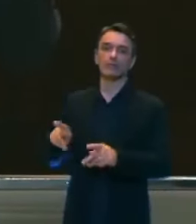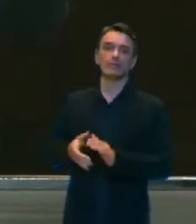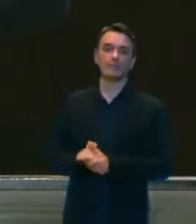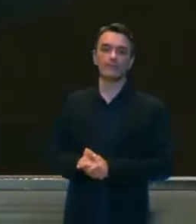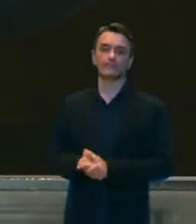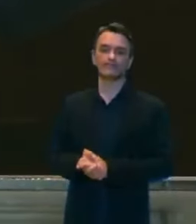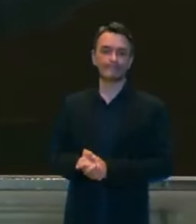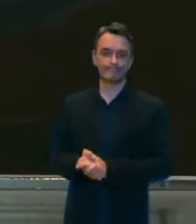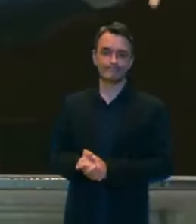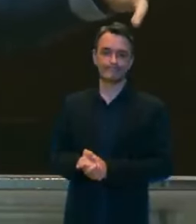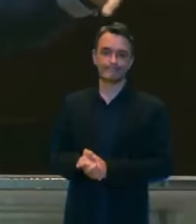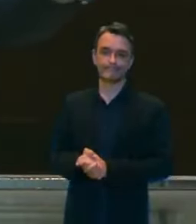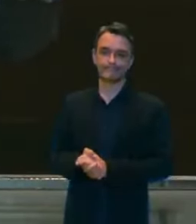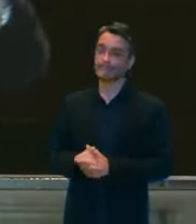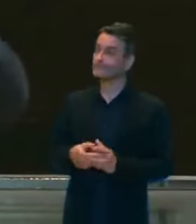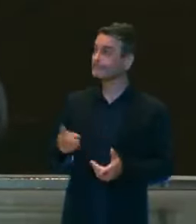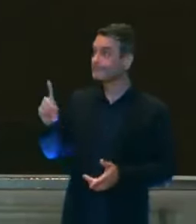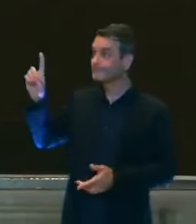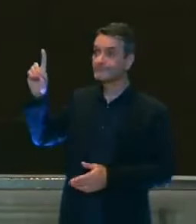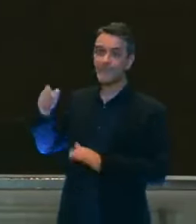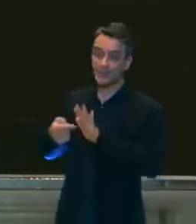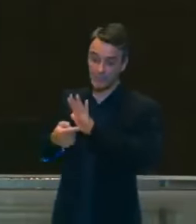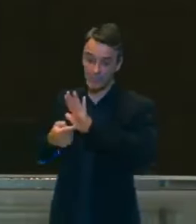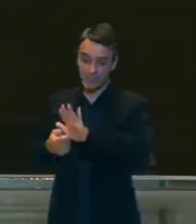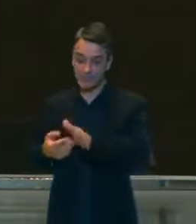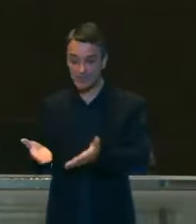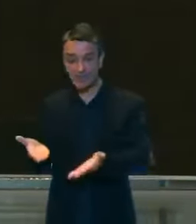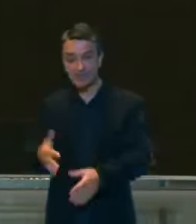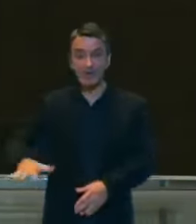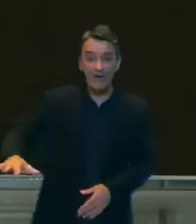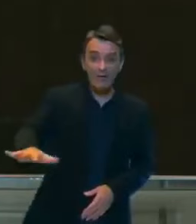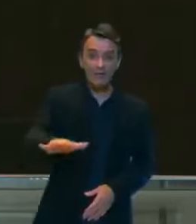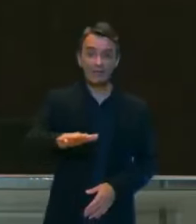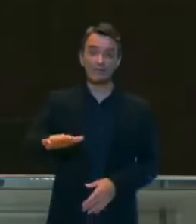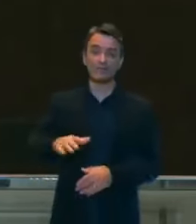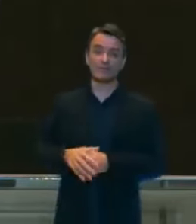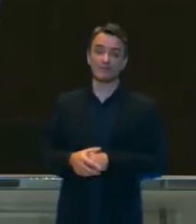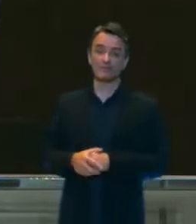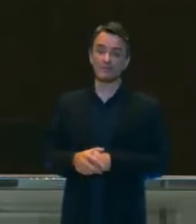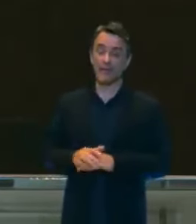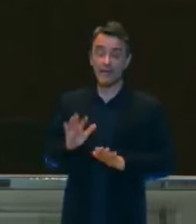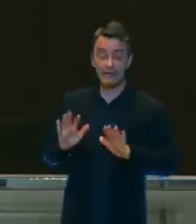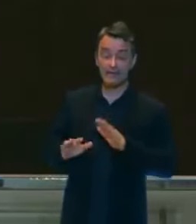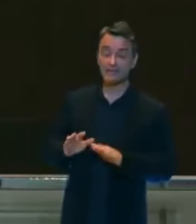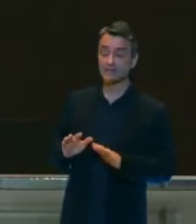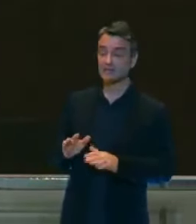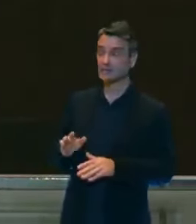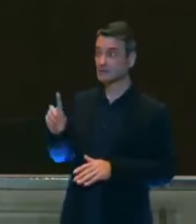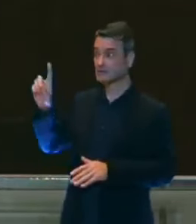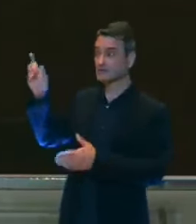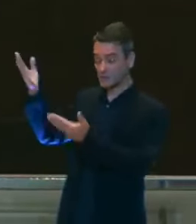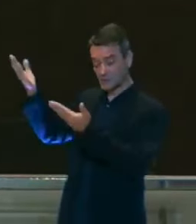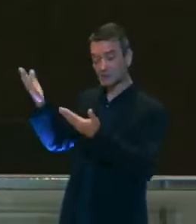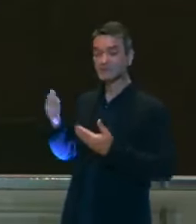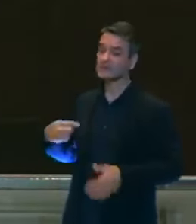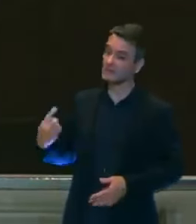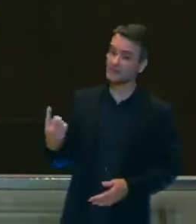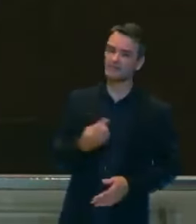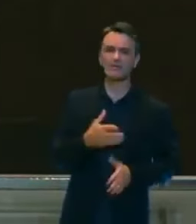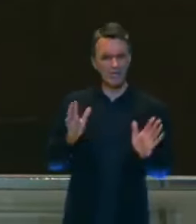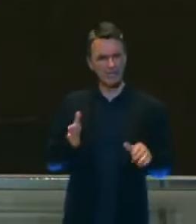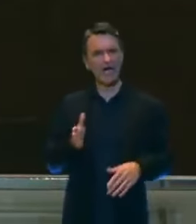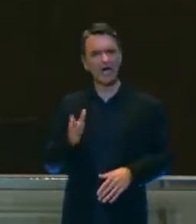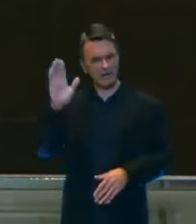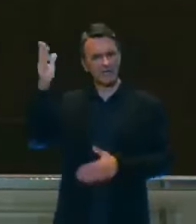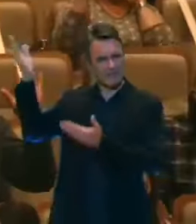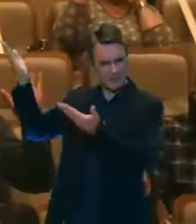A majestade de Deus revelada. Por vezes, somos visitados por Deus. Quem já foi visitado